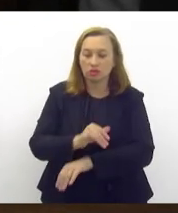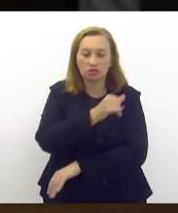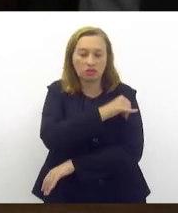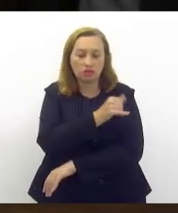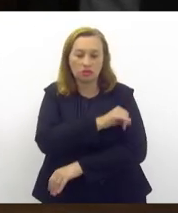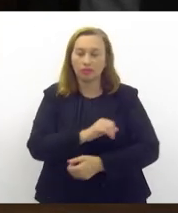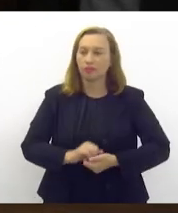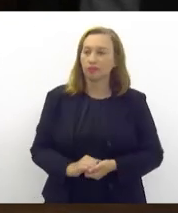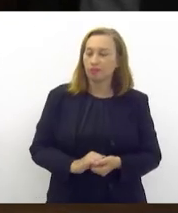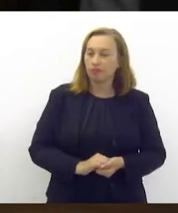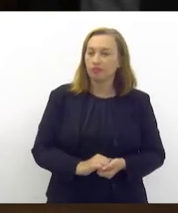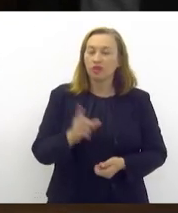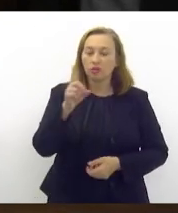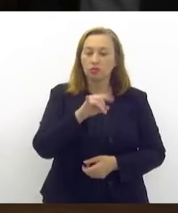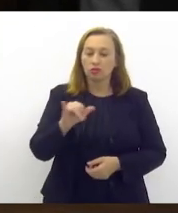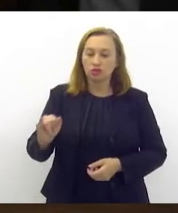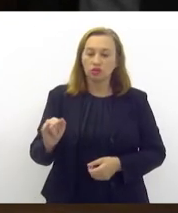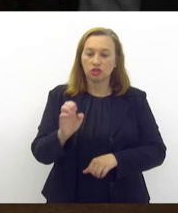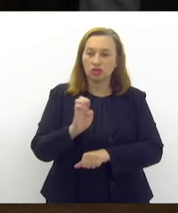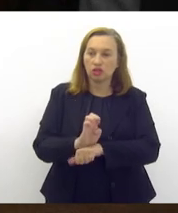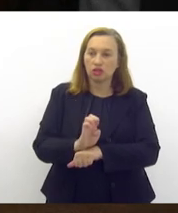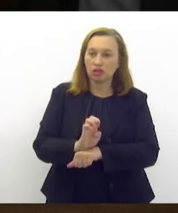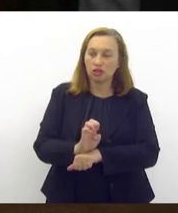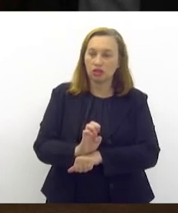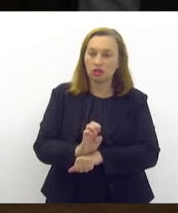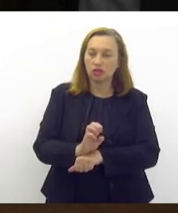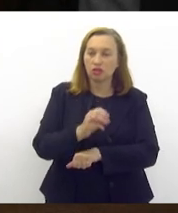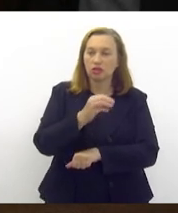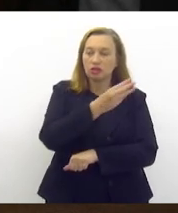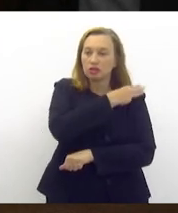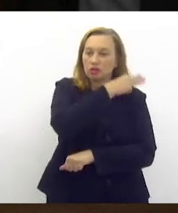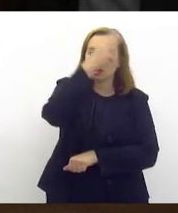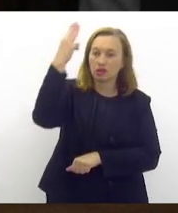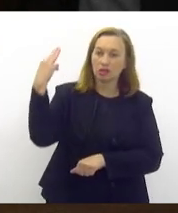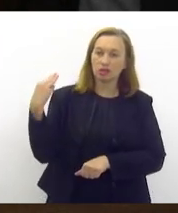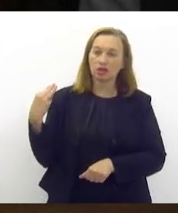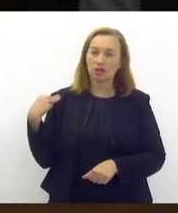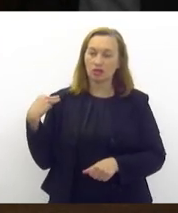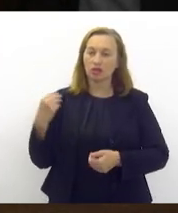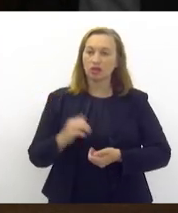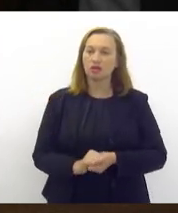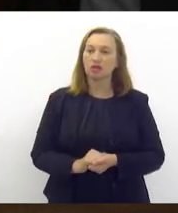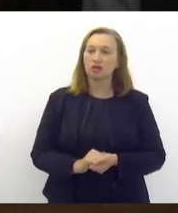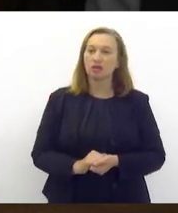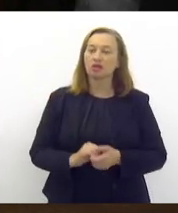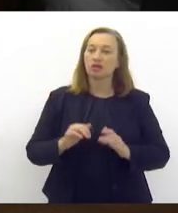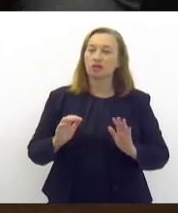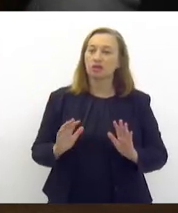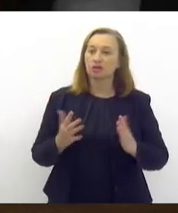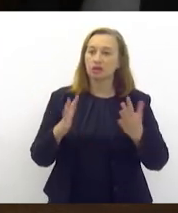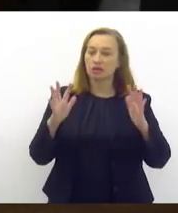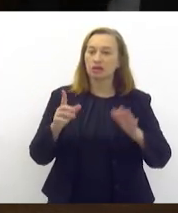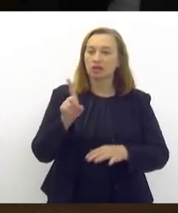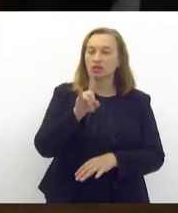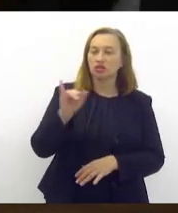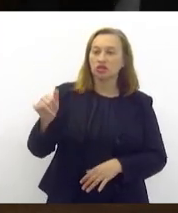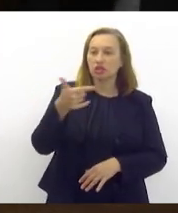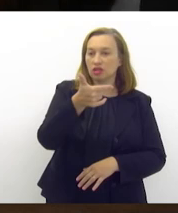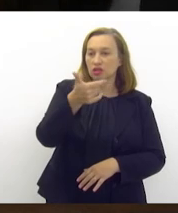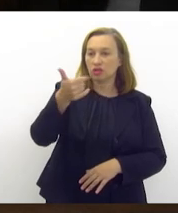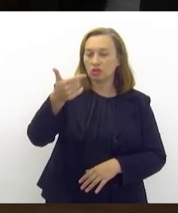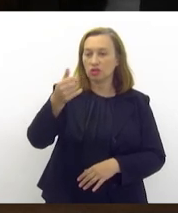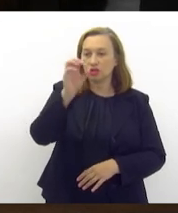Estado do Rio de Janeiro o Dia Estadual de Nossa Senhora Aparecida, a ser comemorado anualmente no dia 12 de